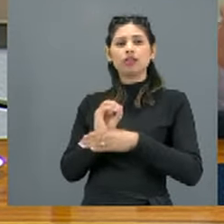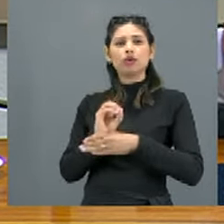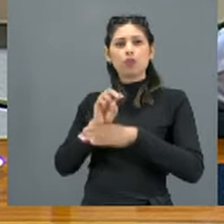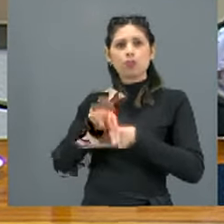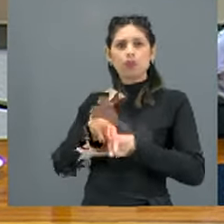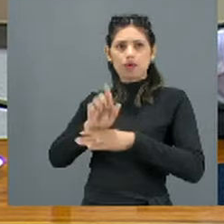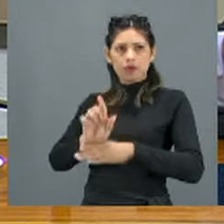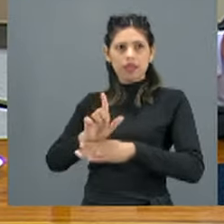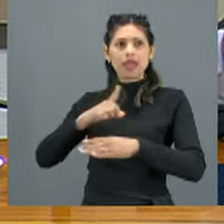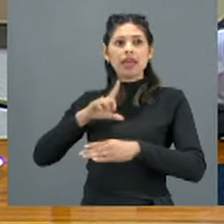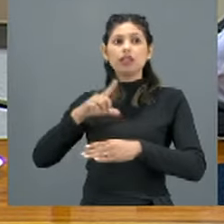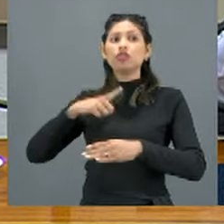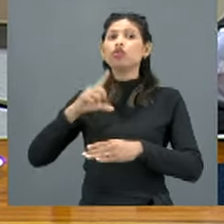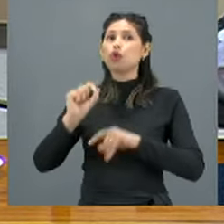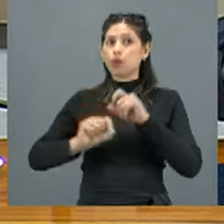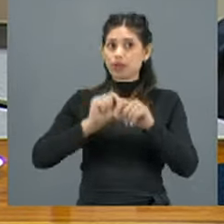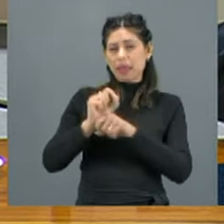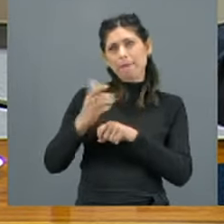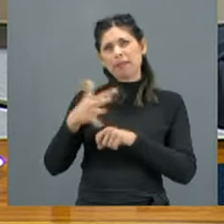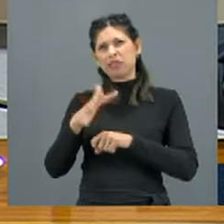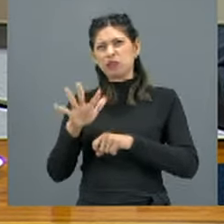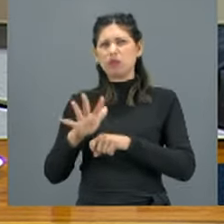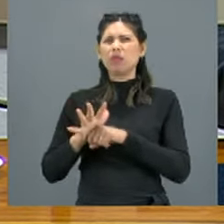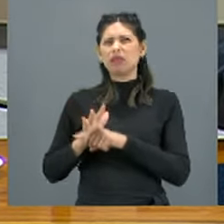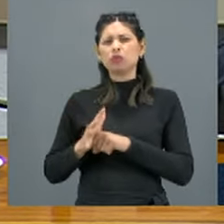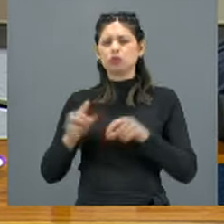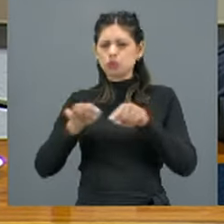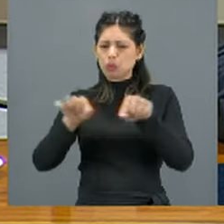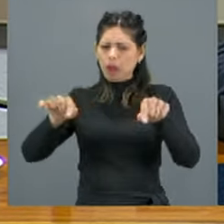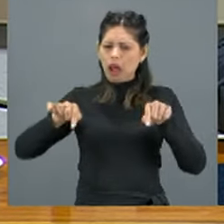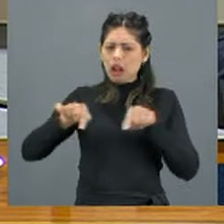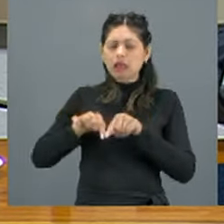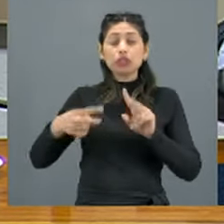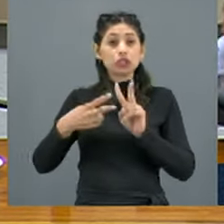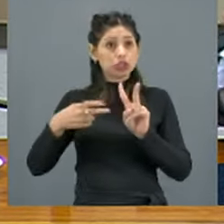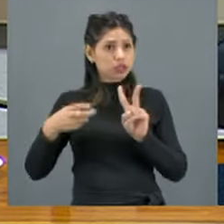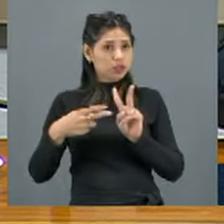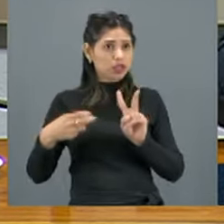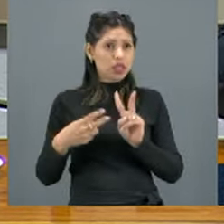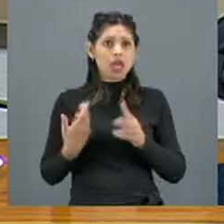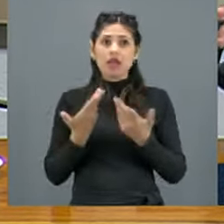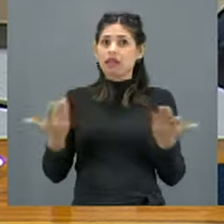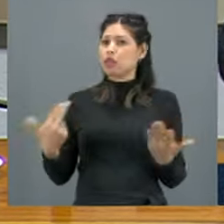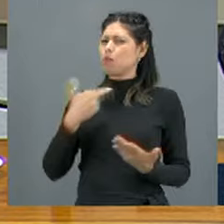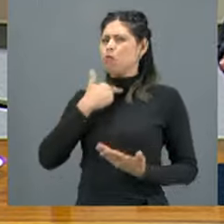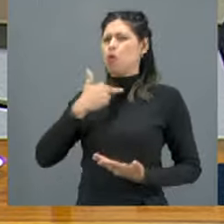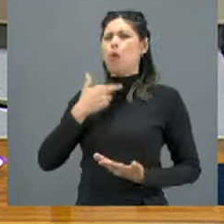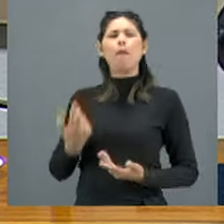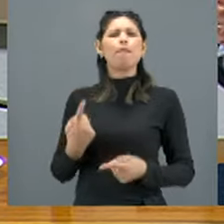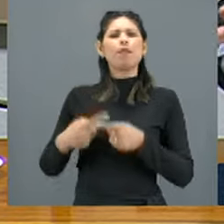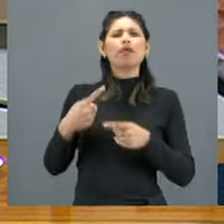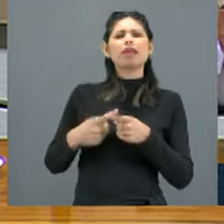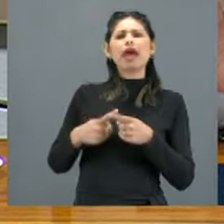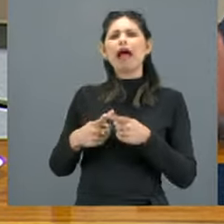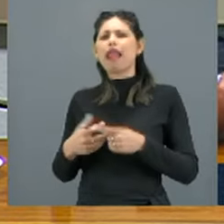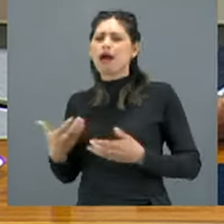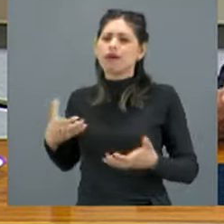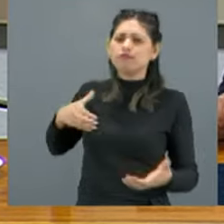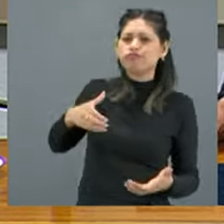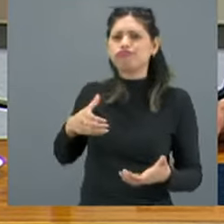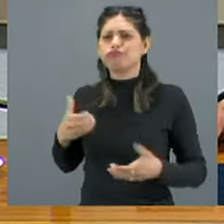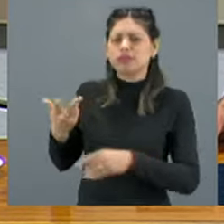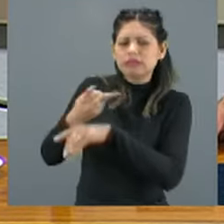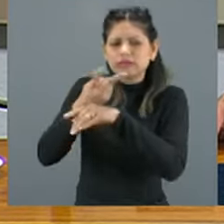indígena, uma terra indígena, uma reserva indígena que não pode viver de outra coisa que não seja caça, pesca e um plantiozinho de uma